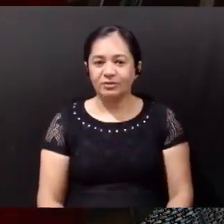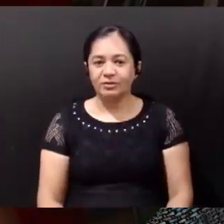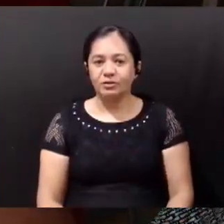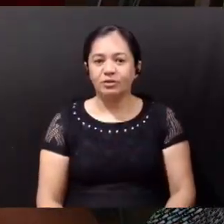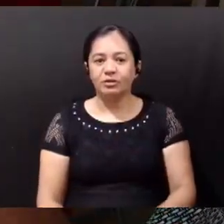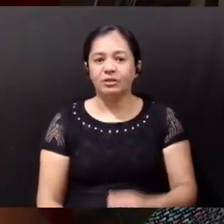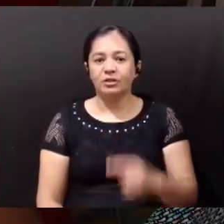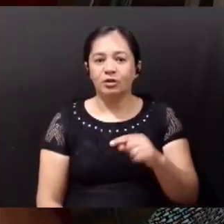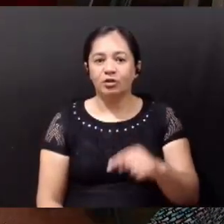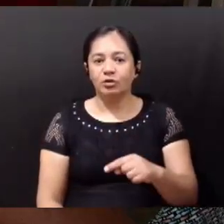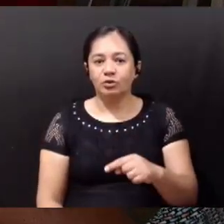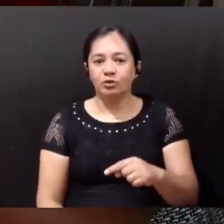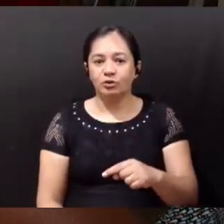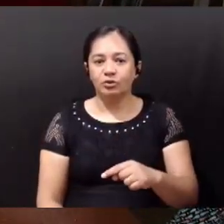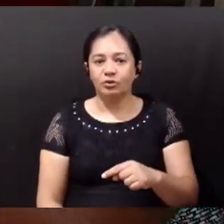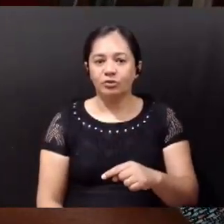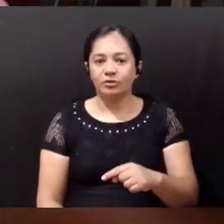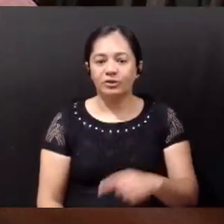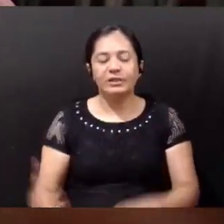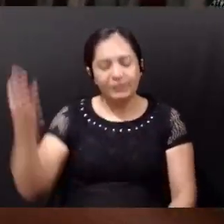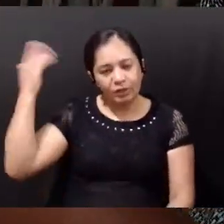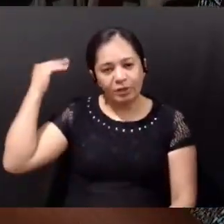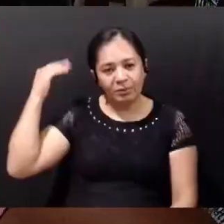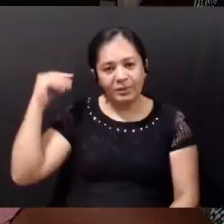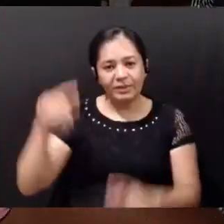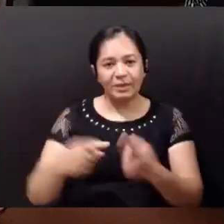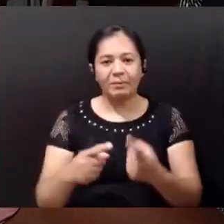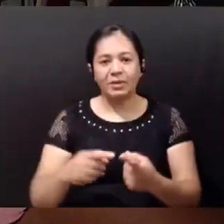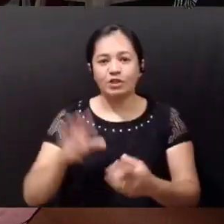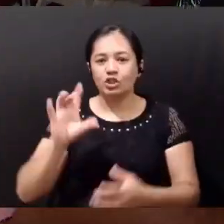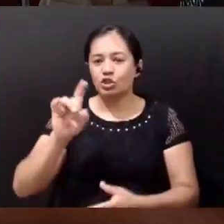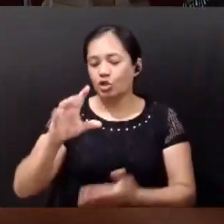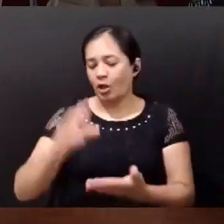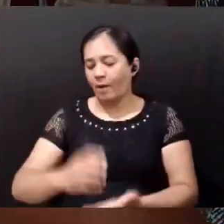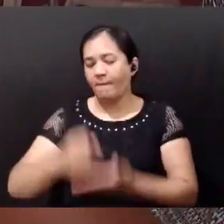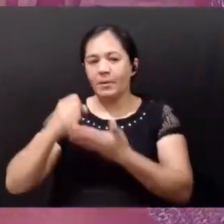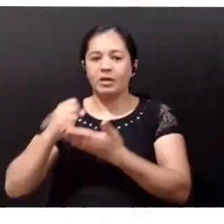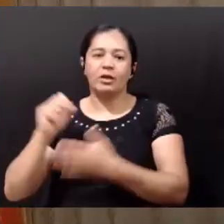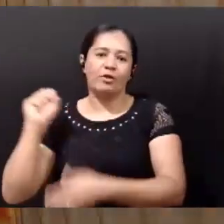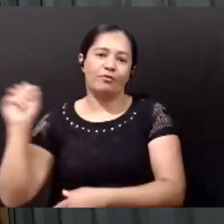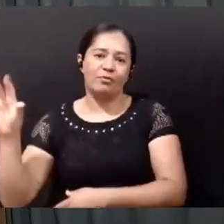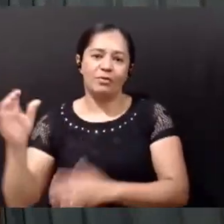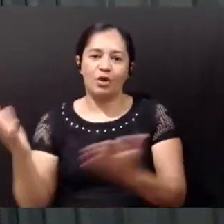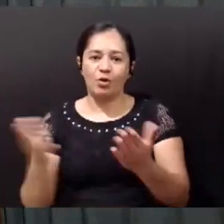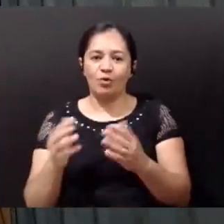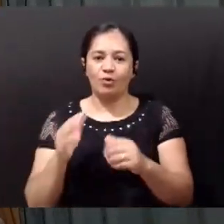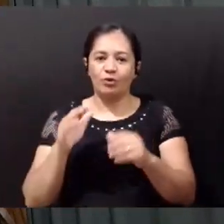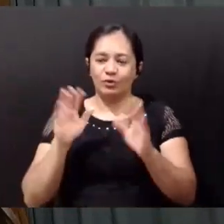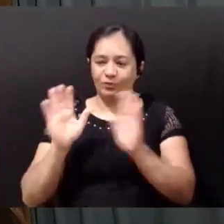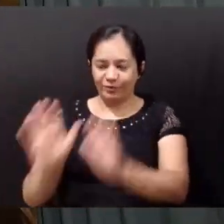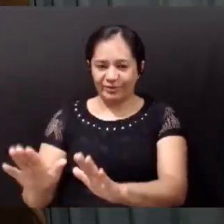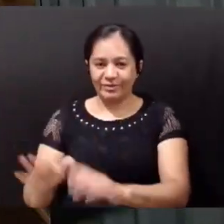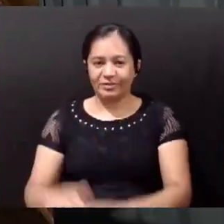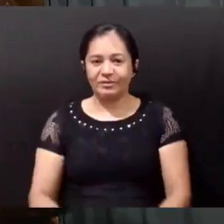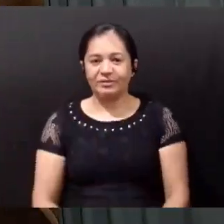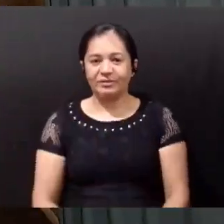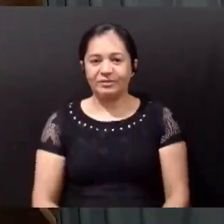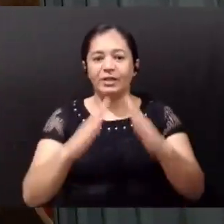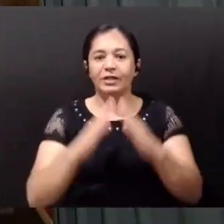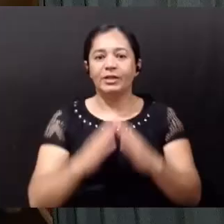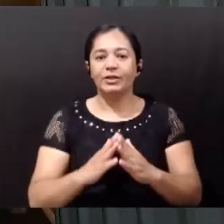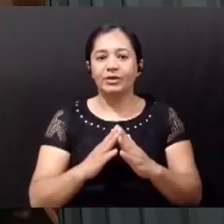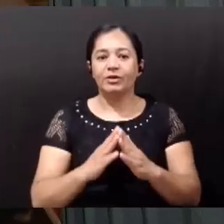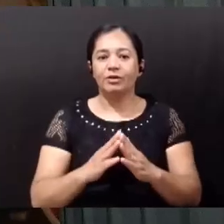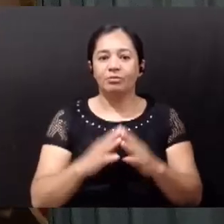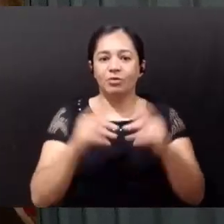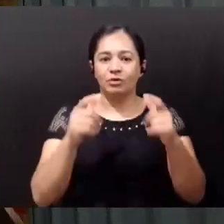eu vim. Só que eu só peguei a alimentação e fui embora. Hoje eu vou ficar até o final. Eu moro atualmente numa pensão, já passei situação